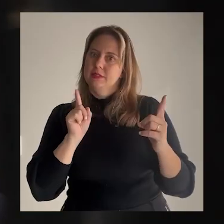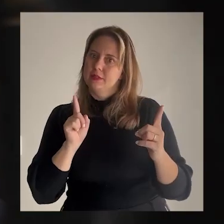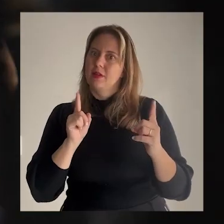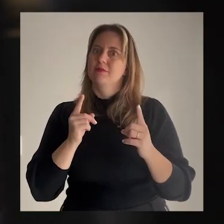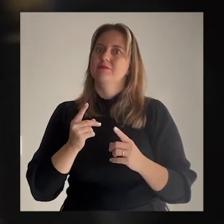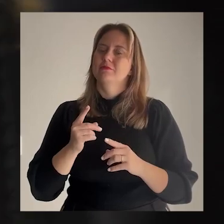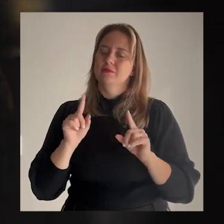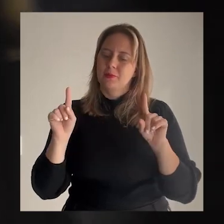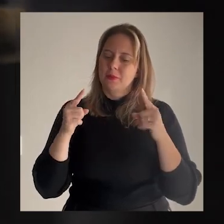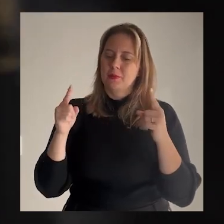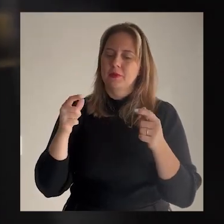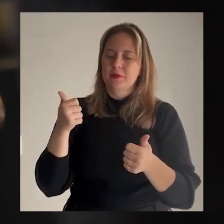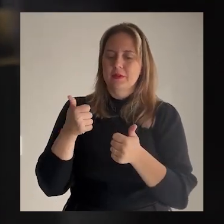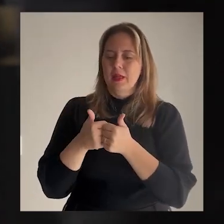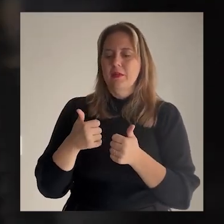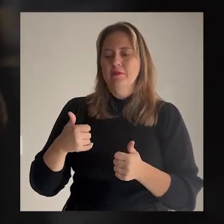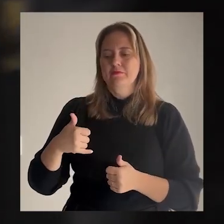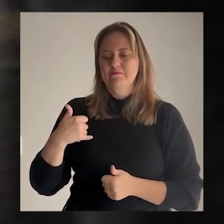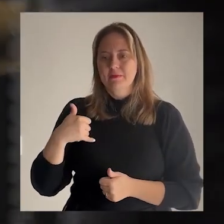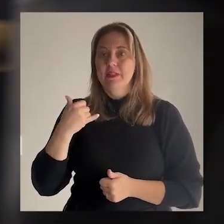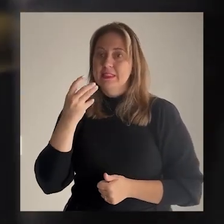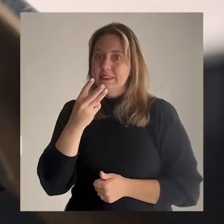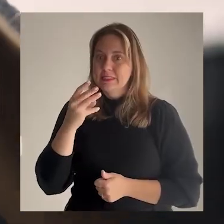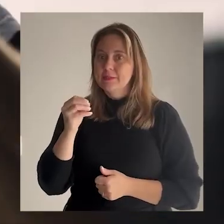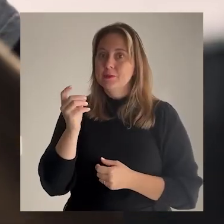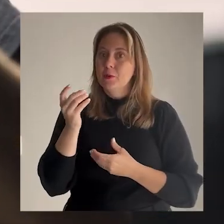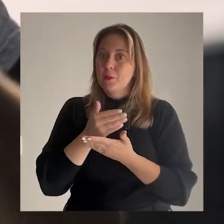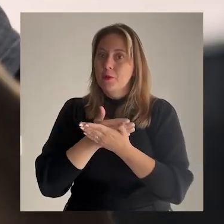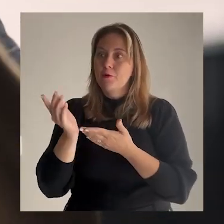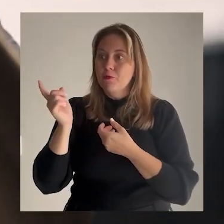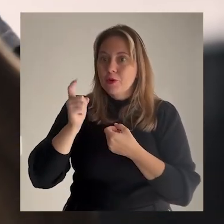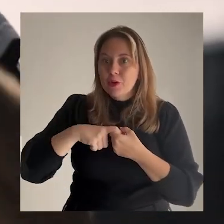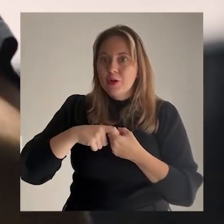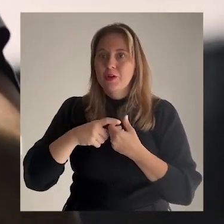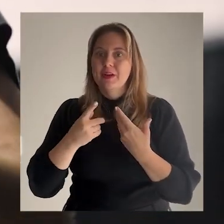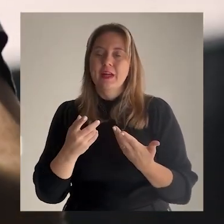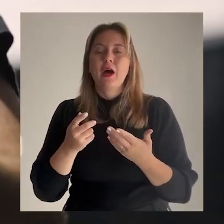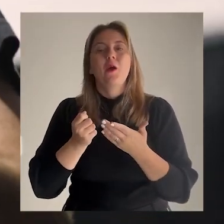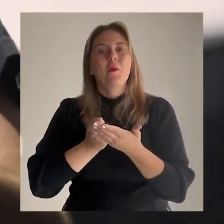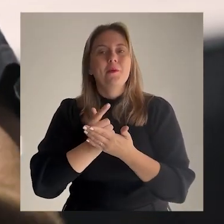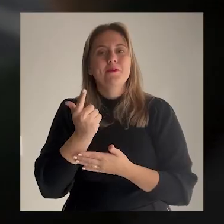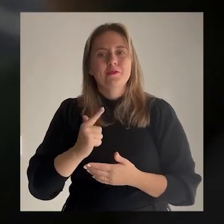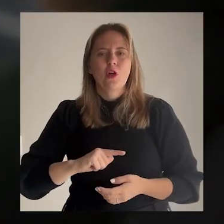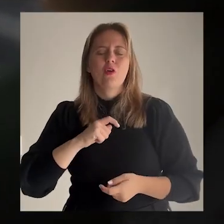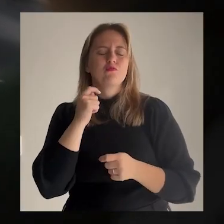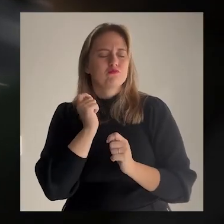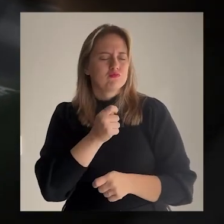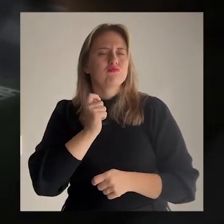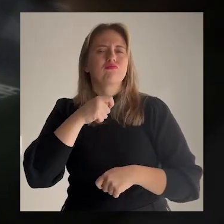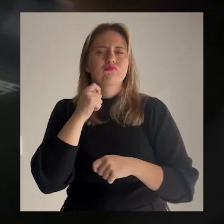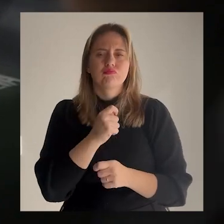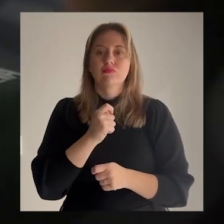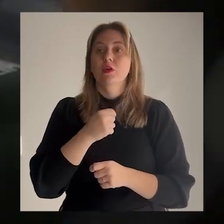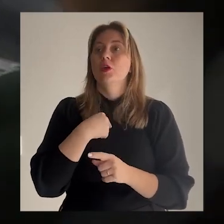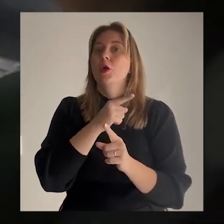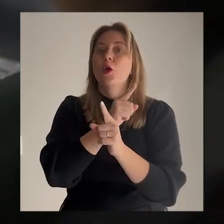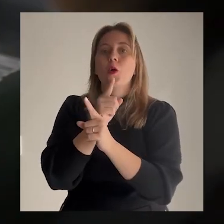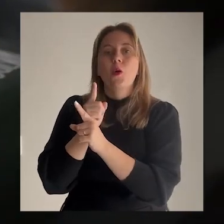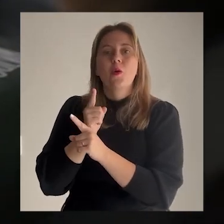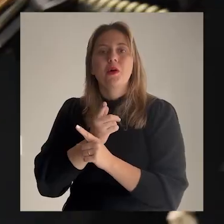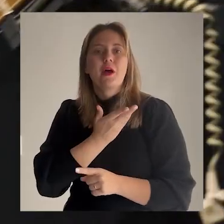música. Já perto dos 30 anos que eu comecei a retomar, comprei novamente uma bateria, fui encontrando amigos